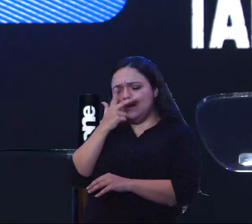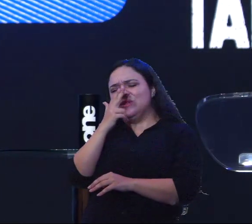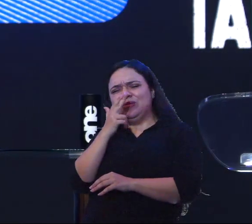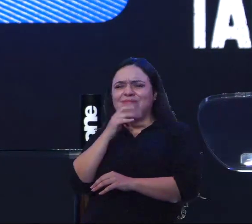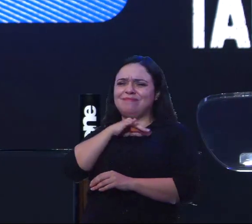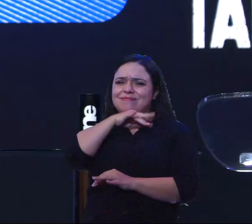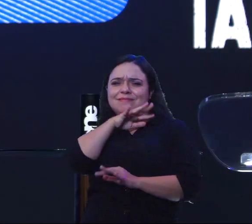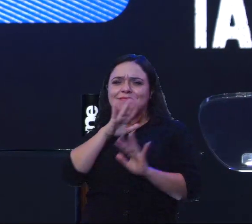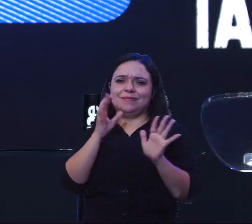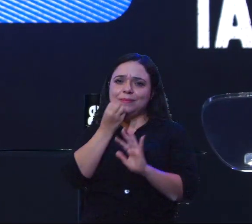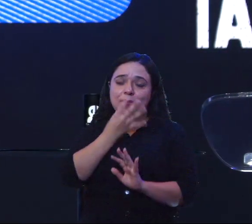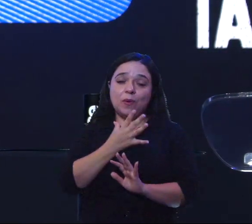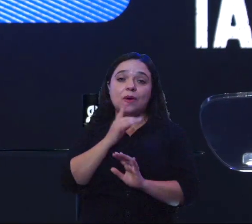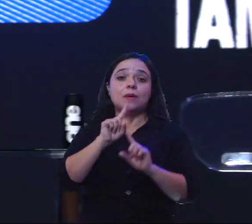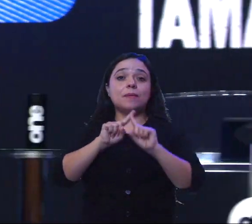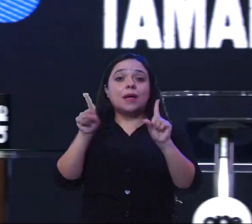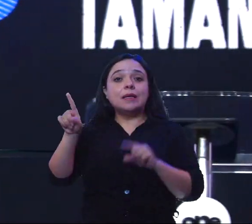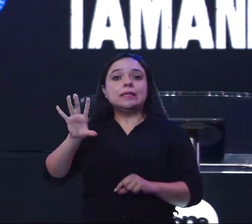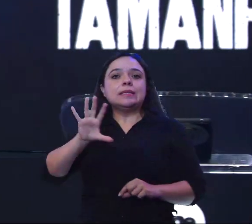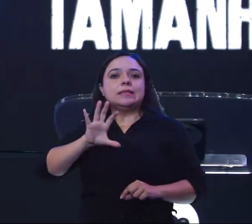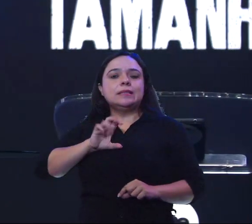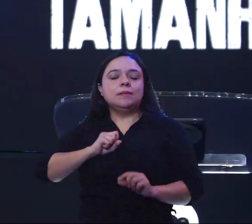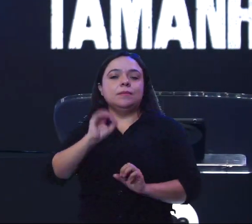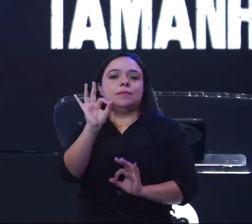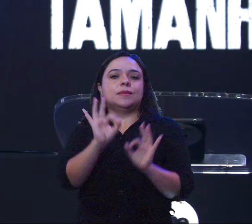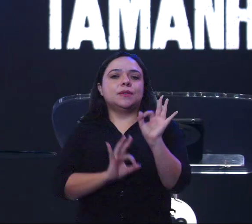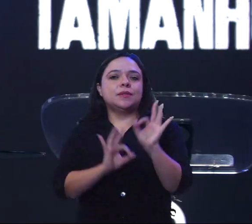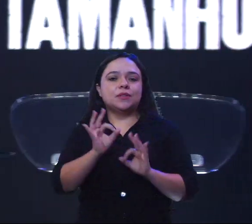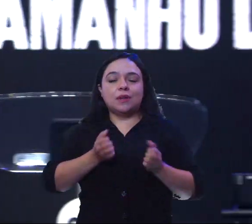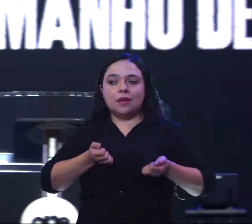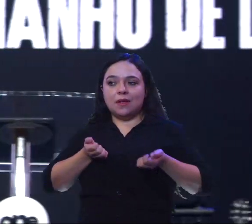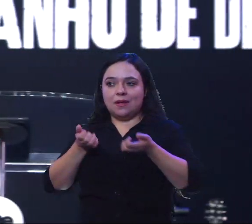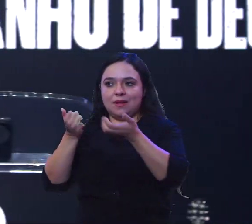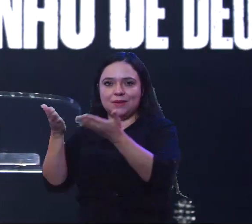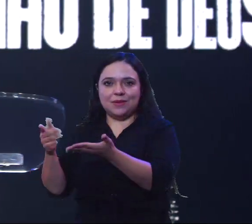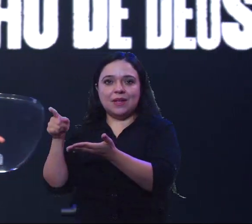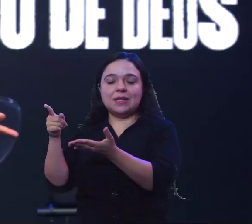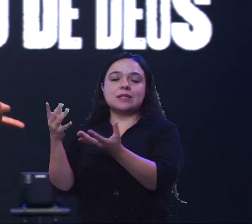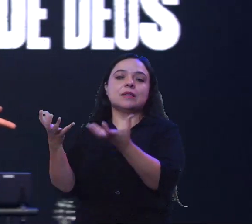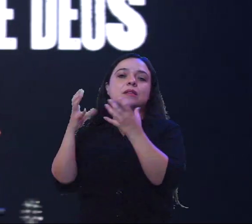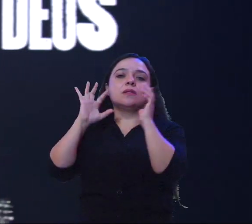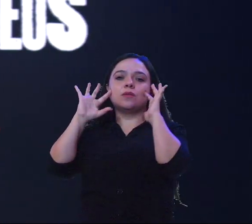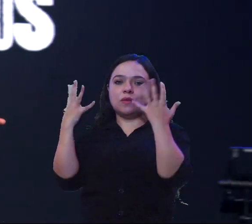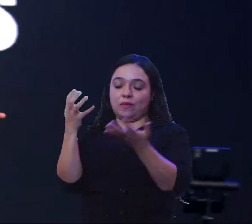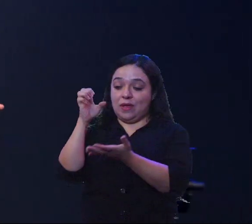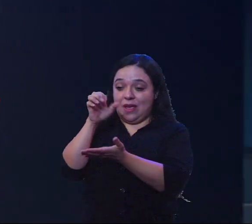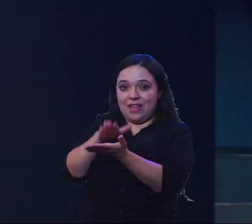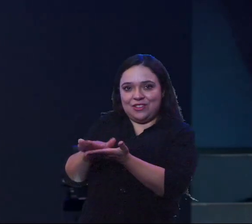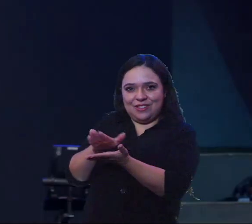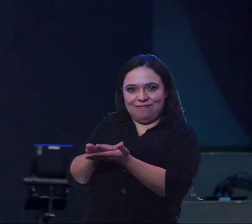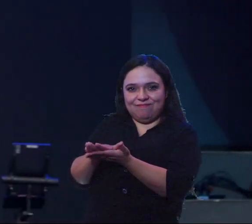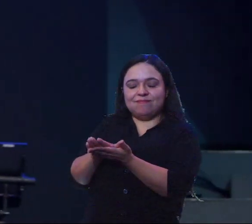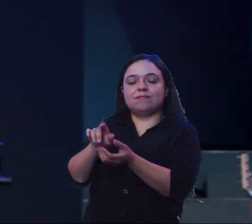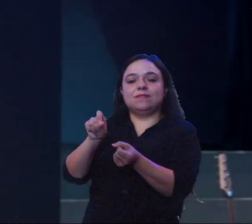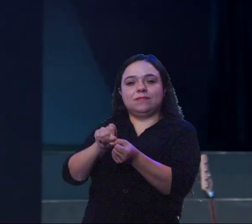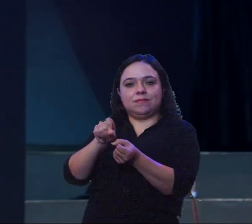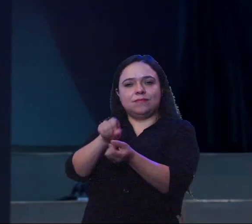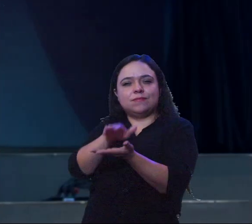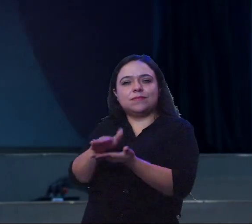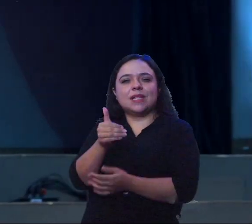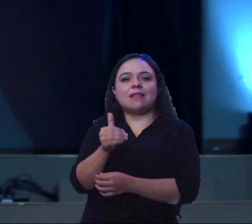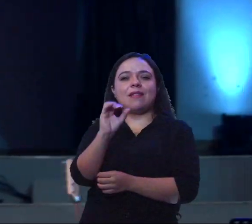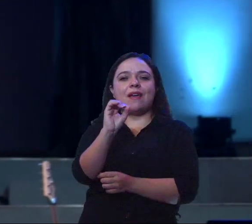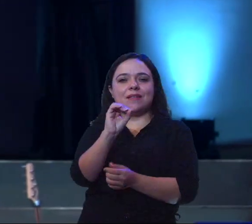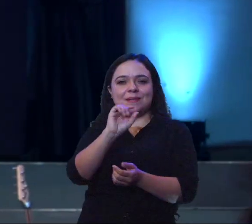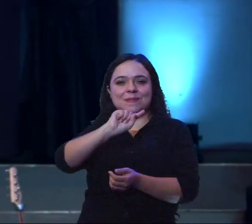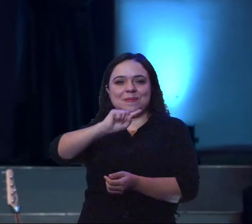assim. E, gente, eles gostaram tanto do projeto que resolveram publicar, lançar. Fizeram uma tiragem de 10 mil